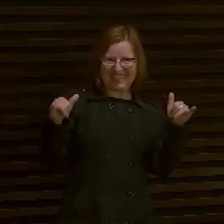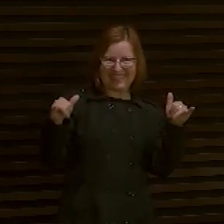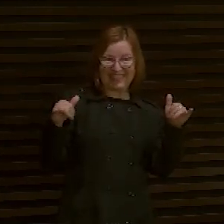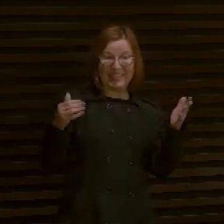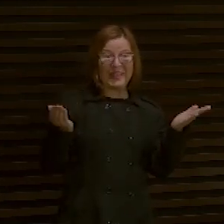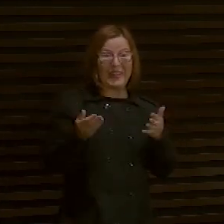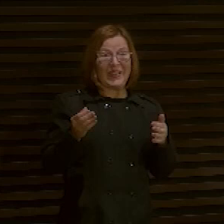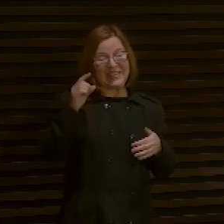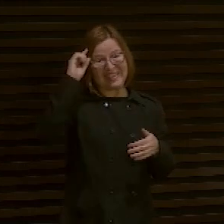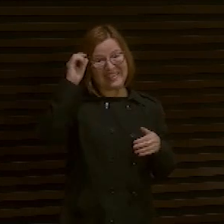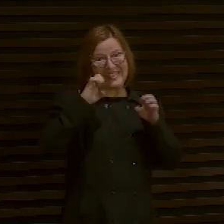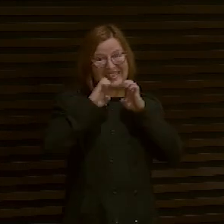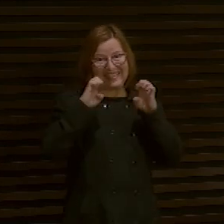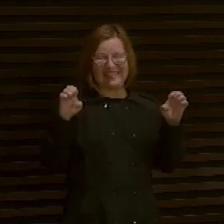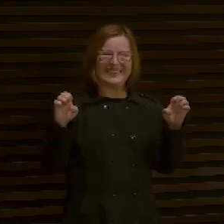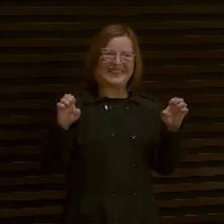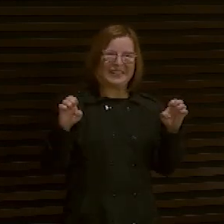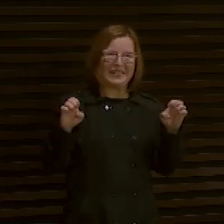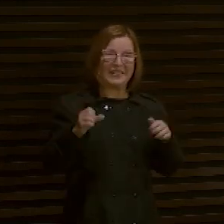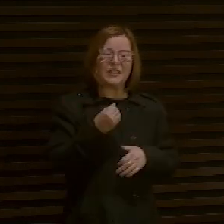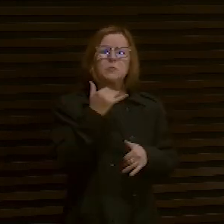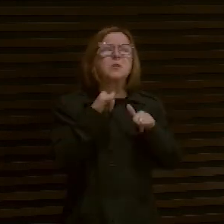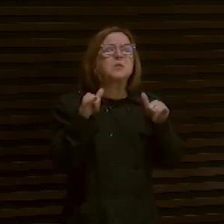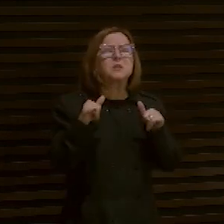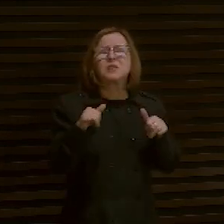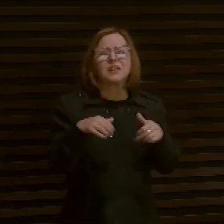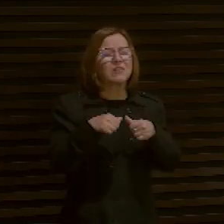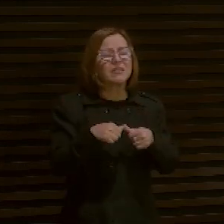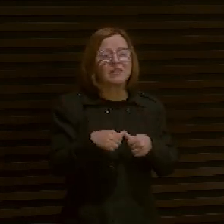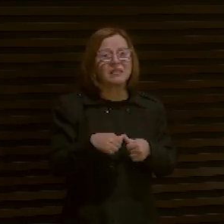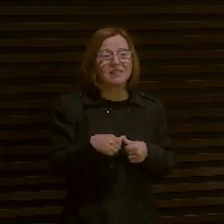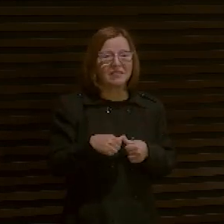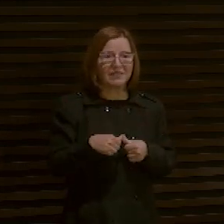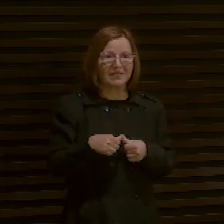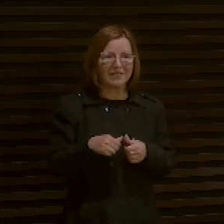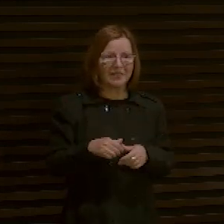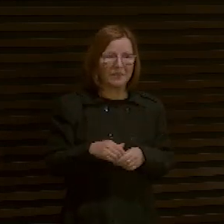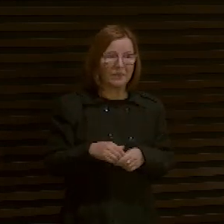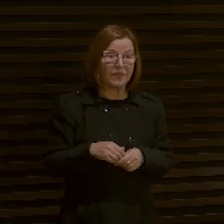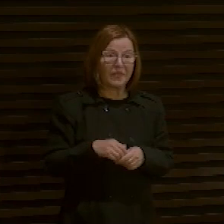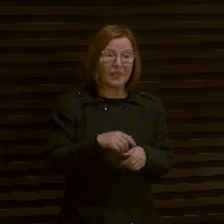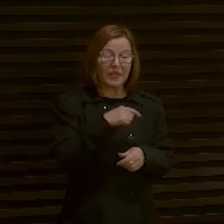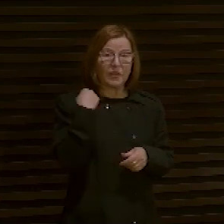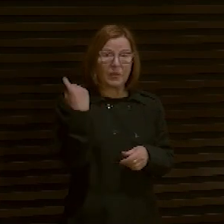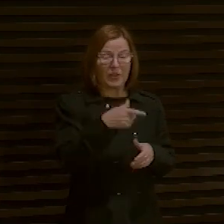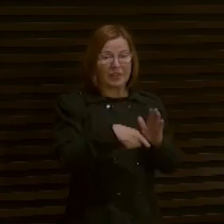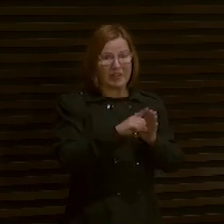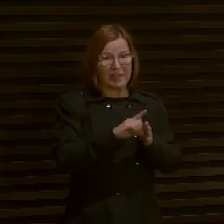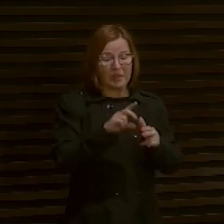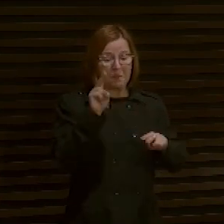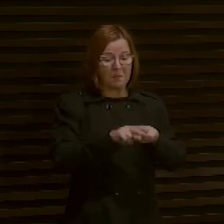dia de boas novas. Que boas novas são essas? Que nós estávamos presos em